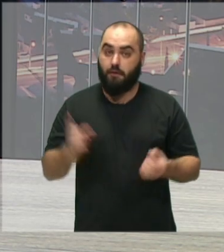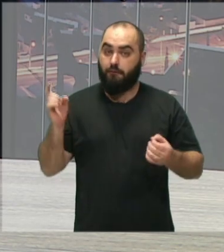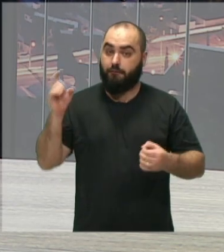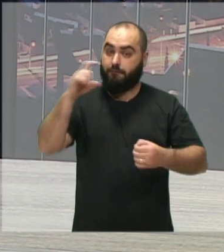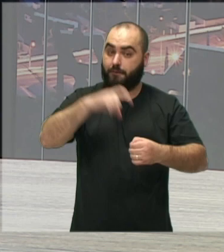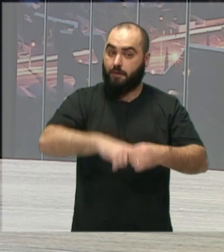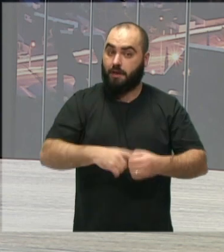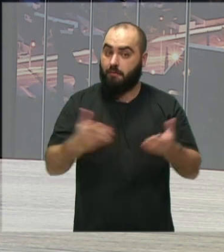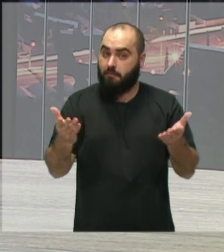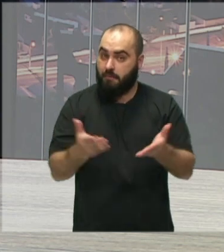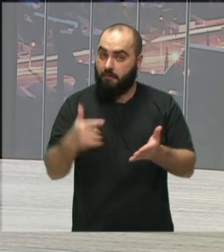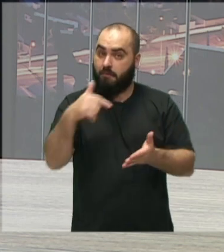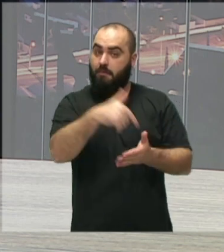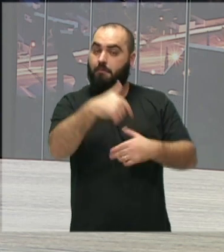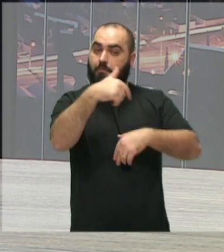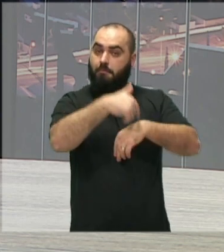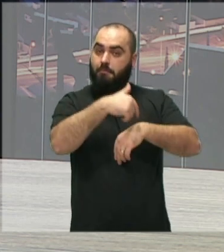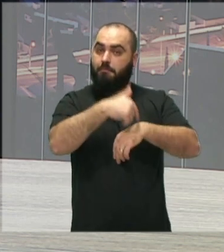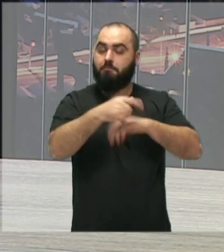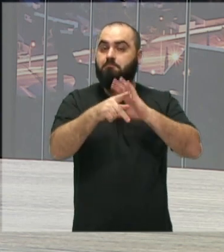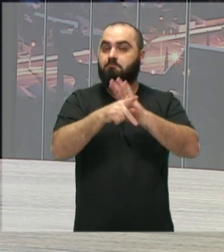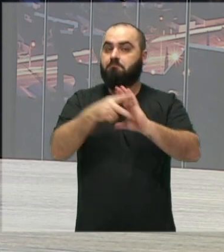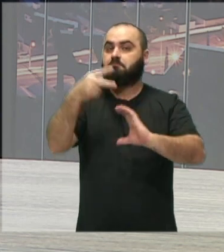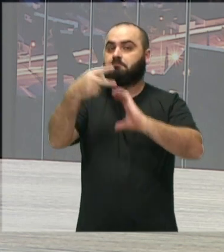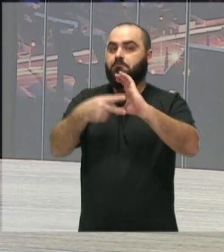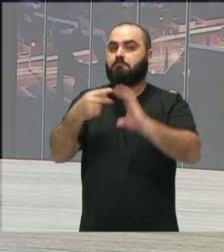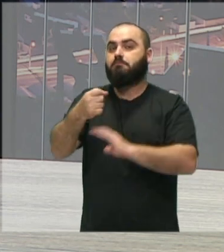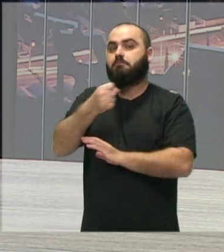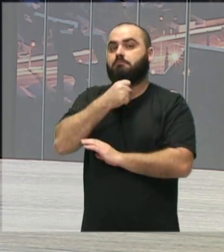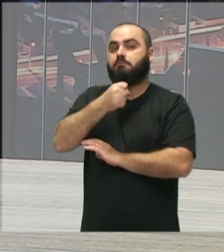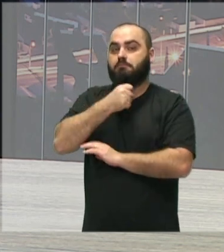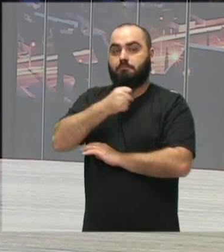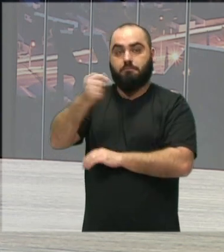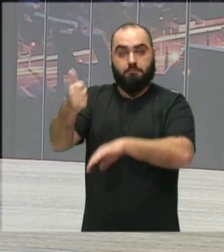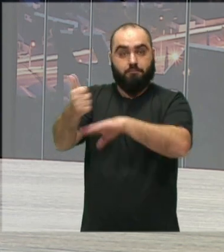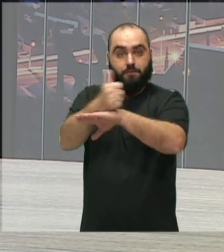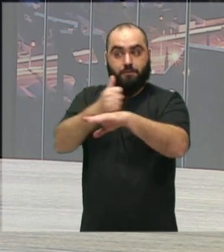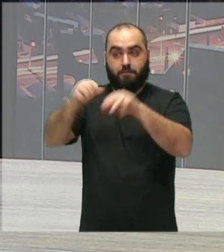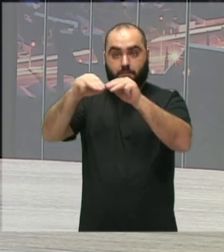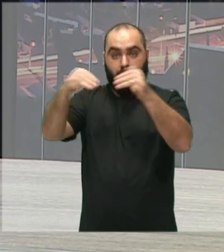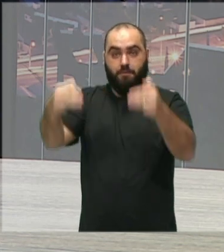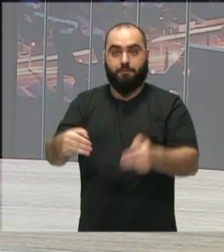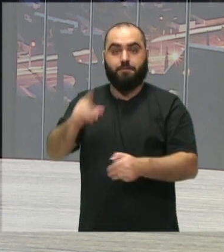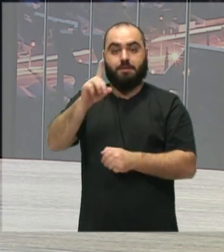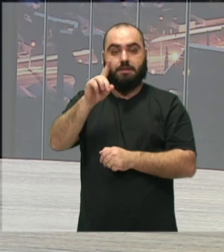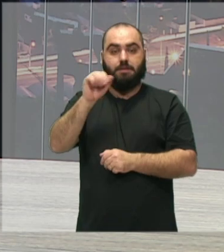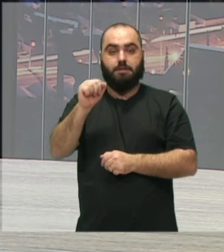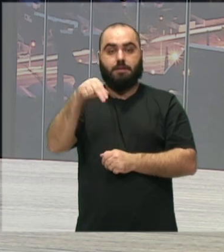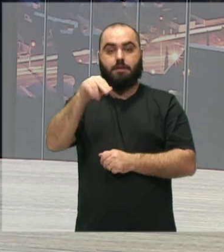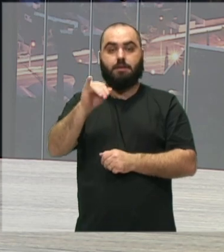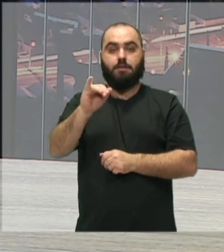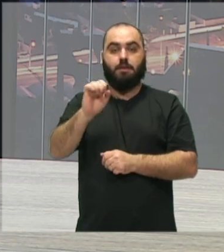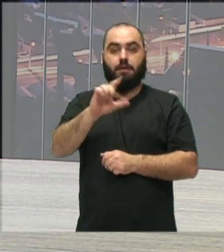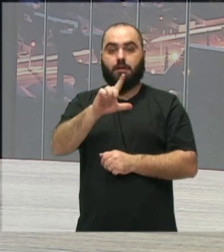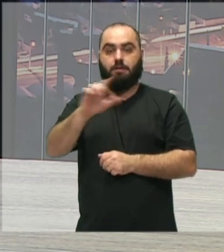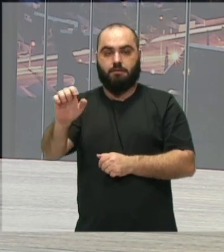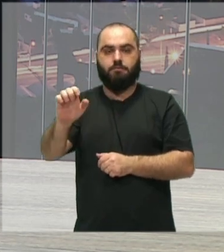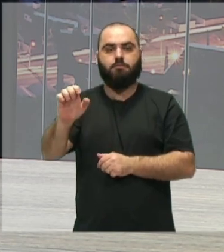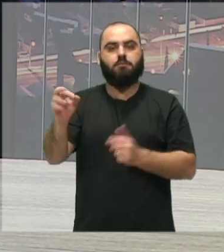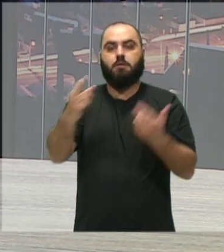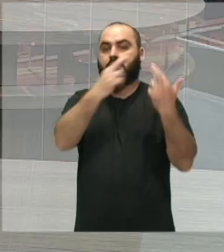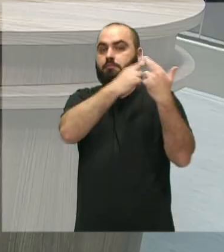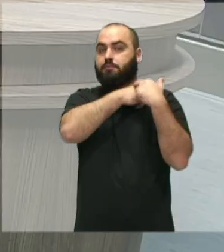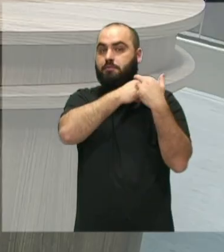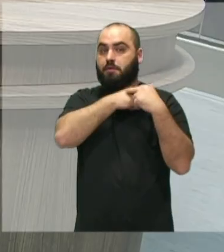Voltamos aqui para este Câmara Aberta, que hoje entrevista a museóloga Daniele Halber, responsável pelo Museu Etnoarqueológico de